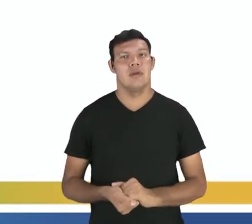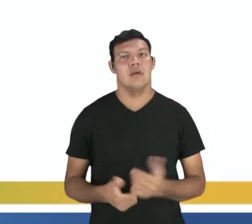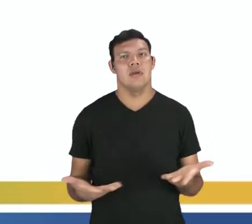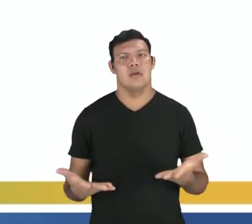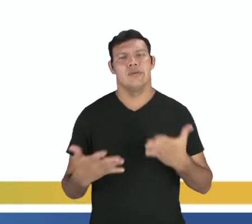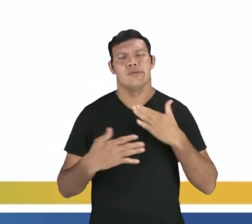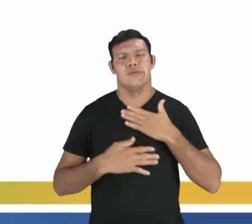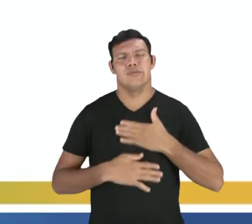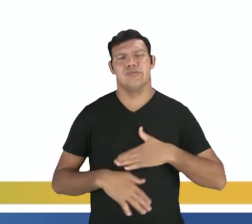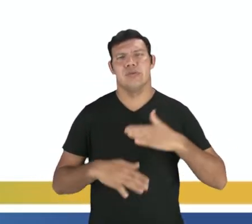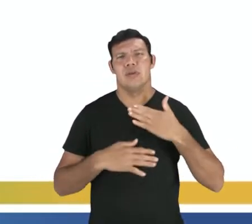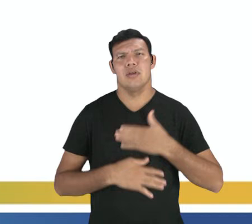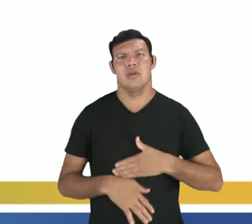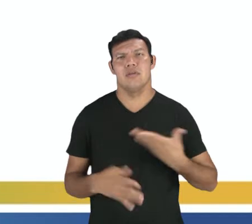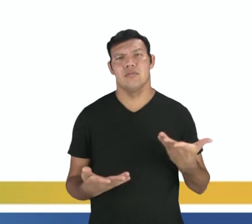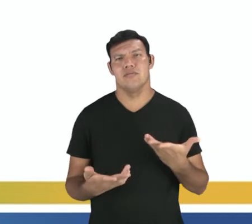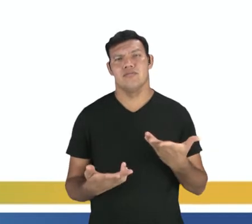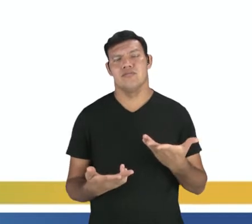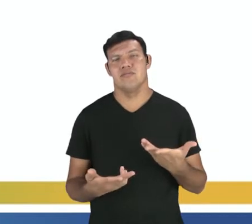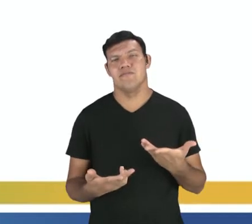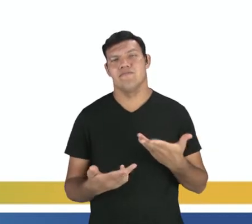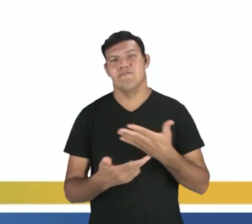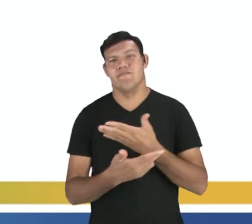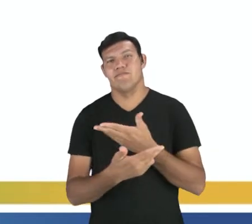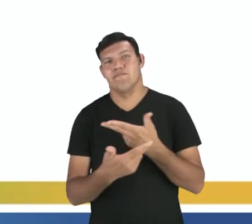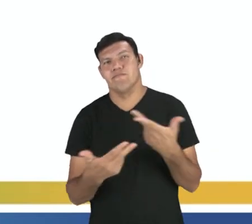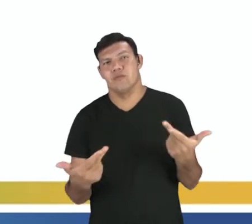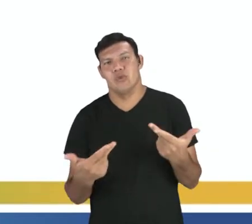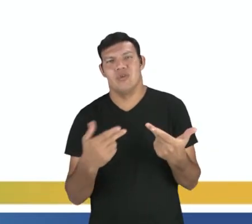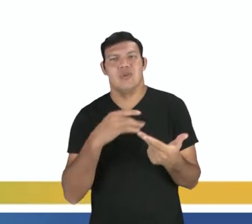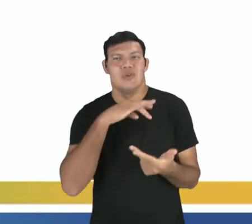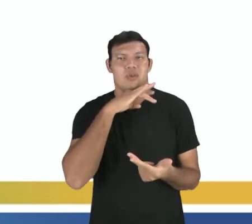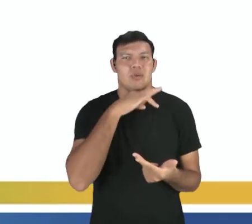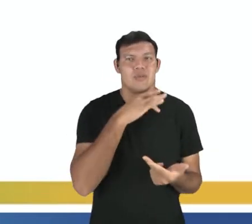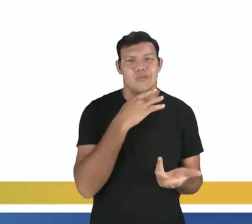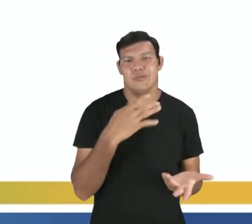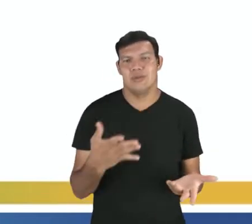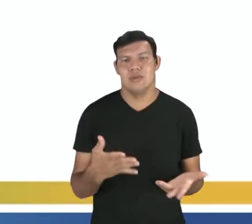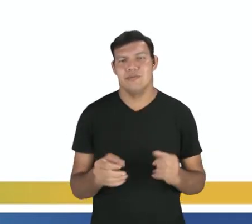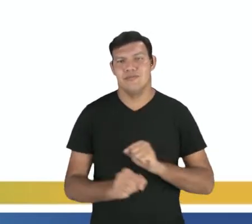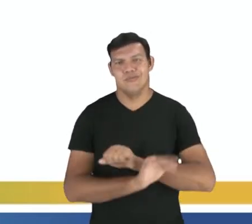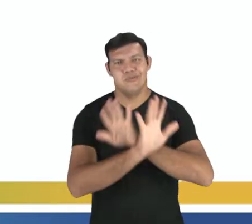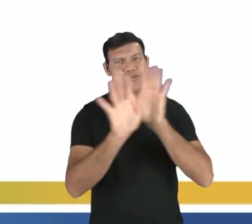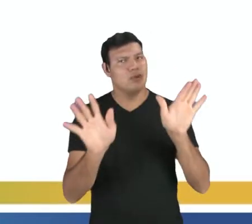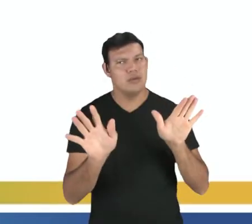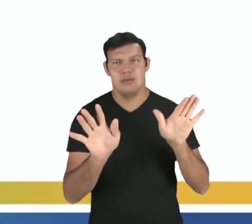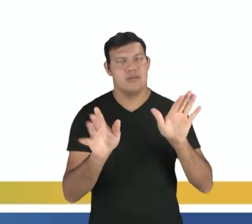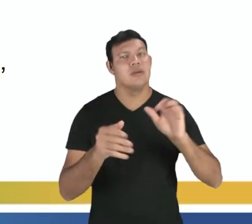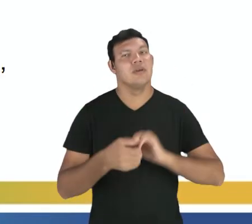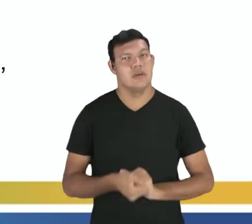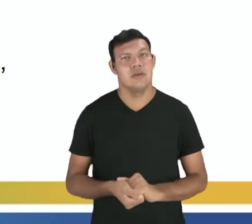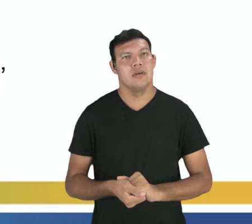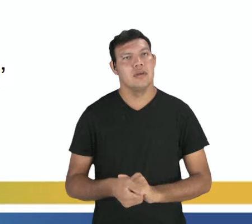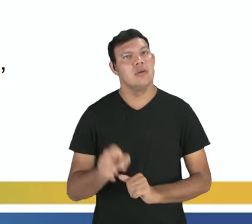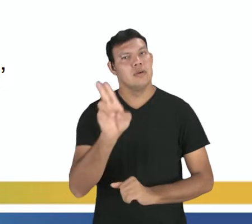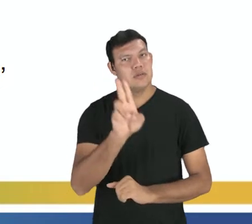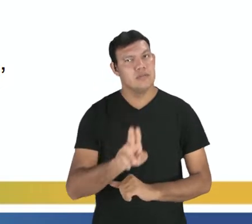coisas desagradáveis. Quando você não quer ser tão direto, usa-se o